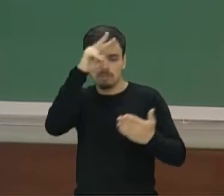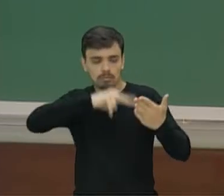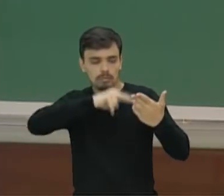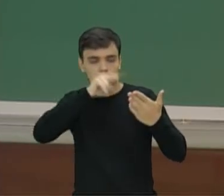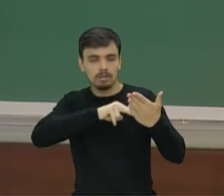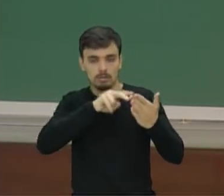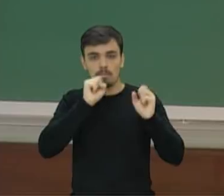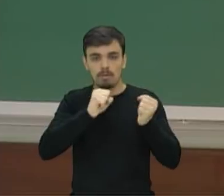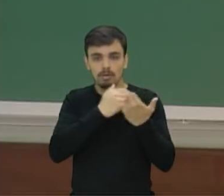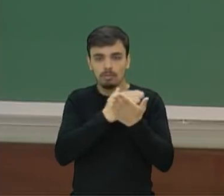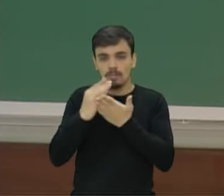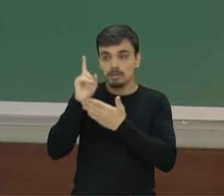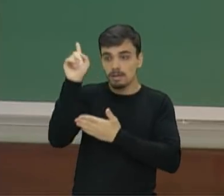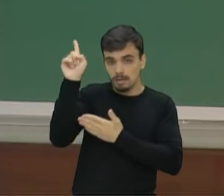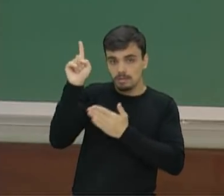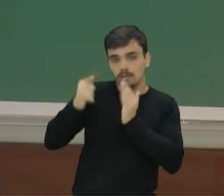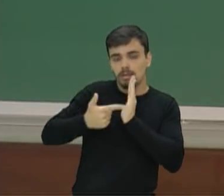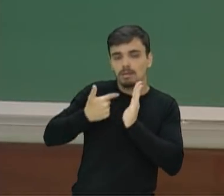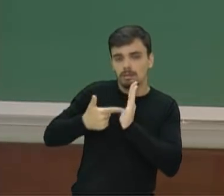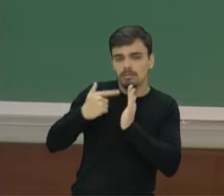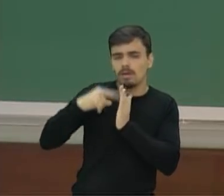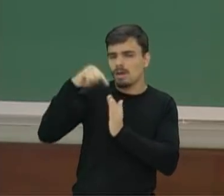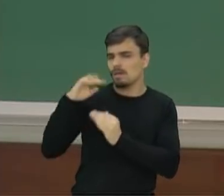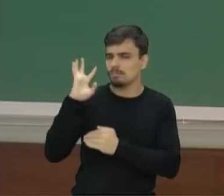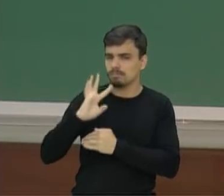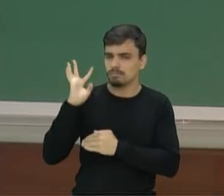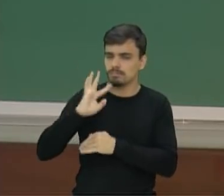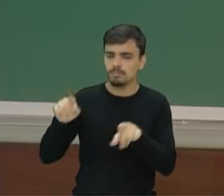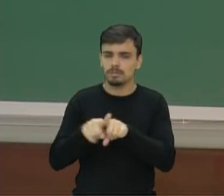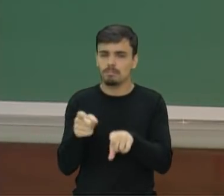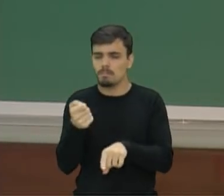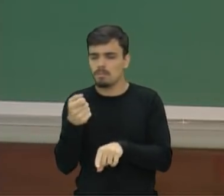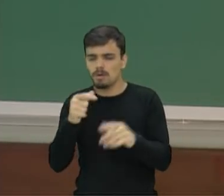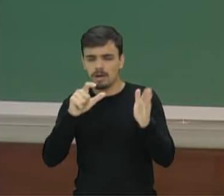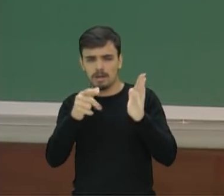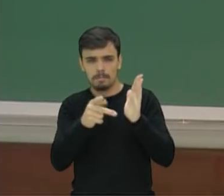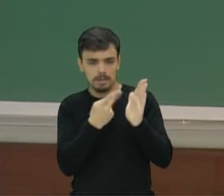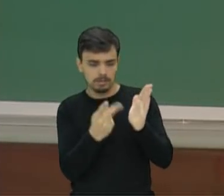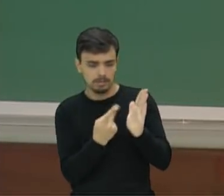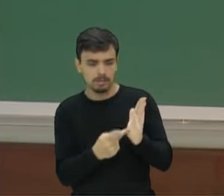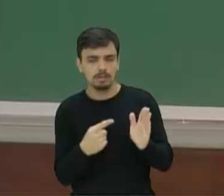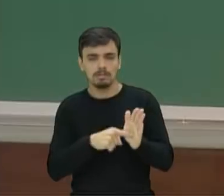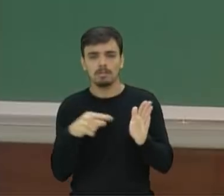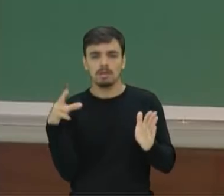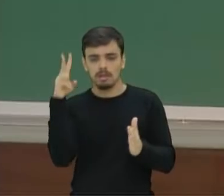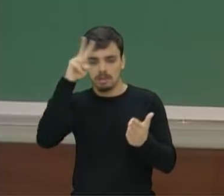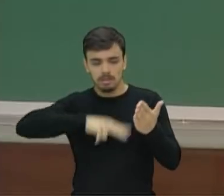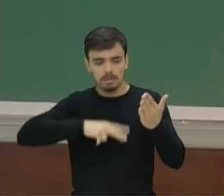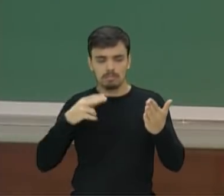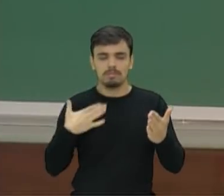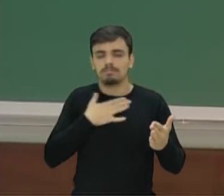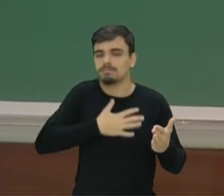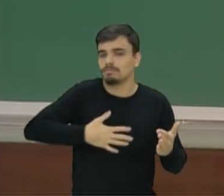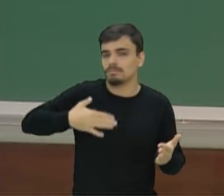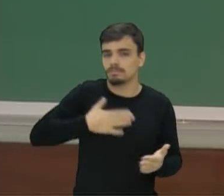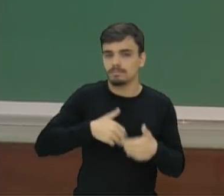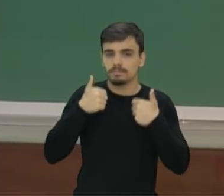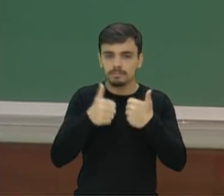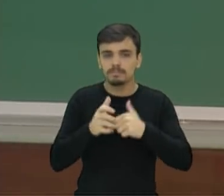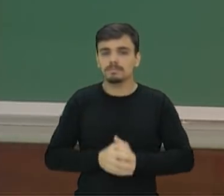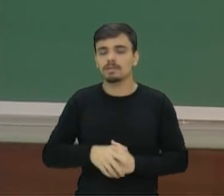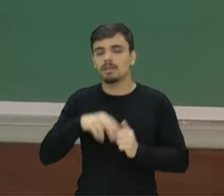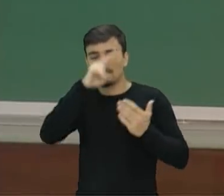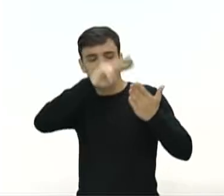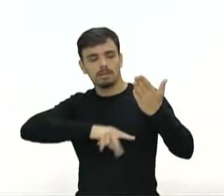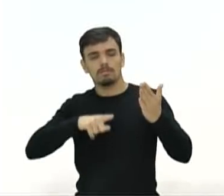por esse livro Alienista. É um livro muito divertido, são poucas páginas e de uma leitura muito prazerosa. Então, esse livro